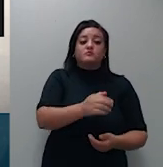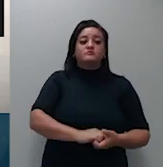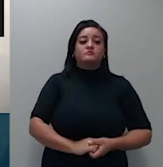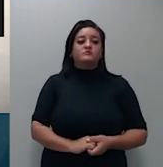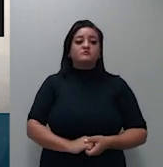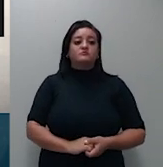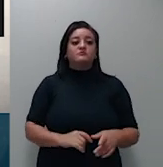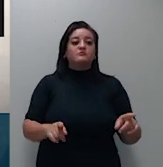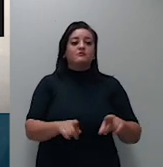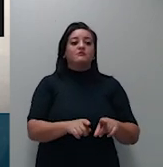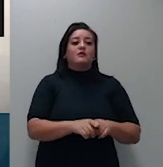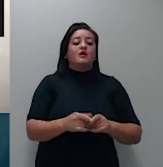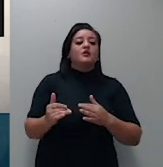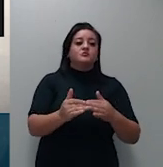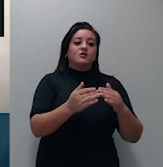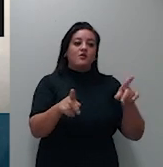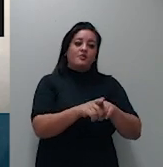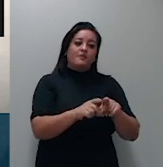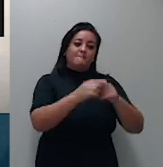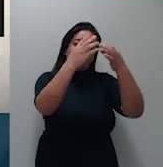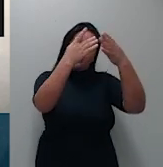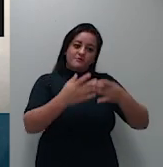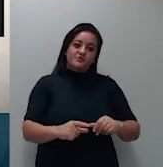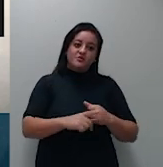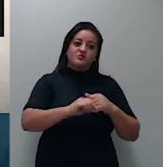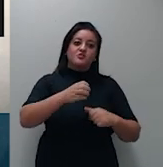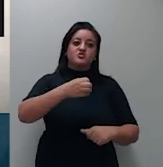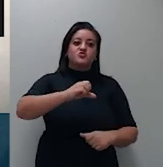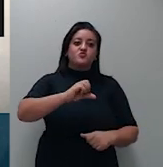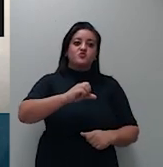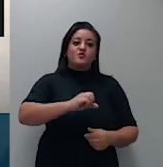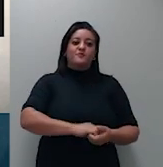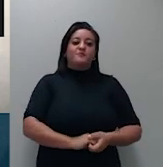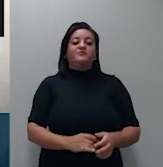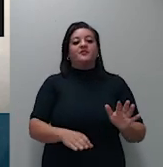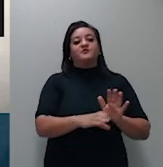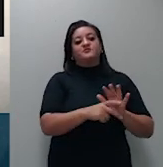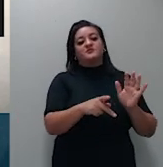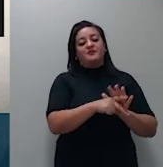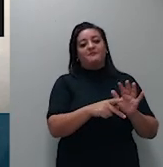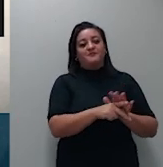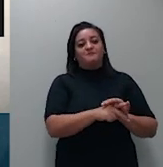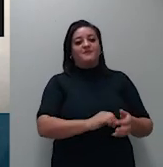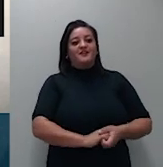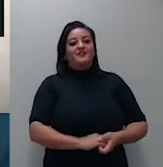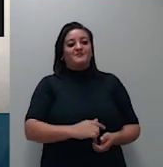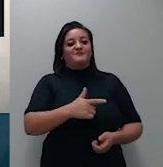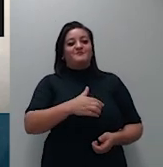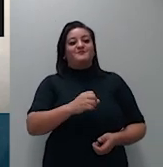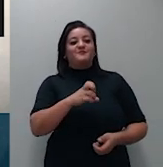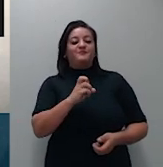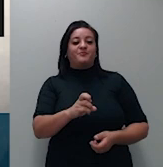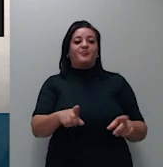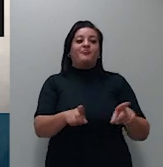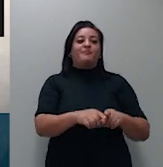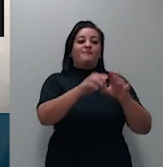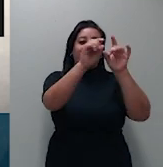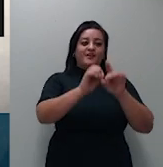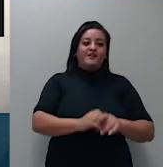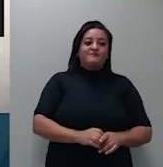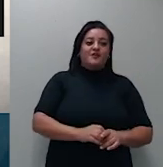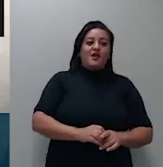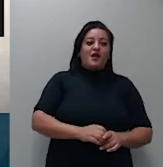para saber estabelecido no artigo 9º do Código Processo Civil de 2.500 da espécie a pessoa jurídica